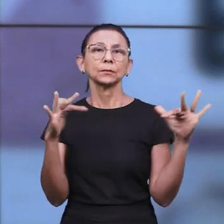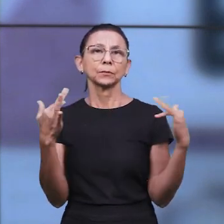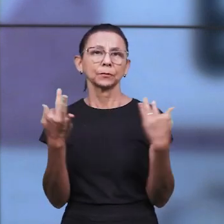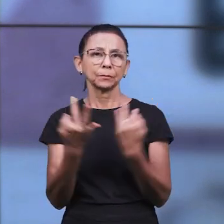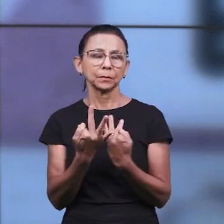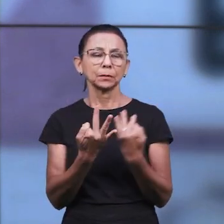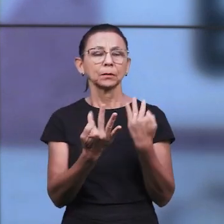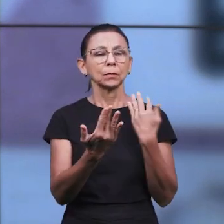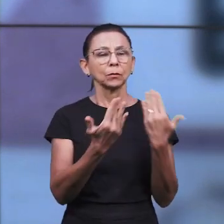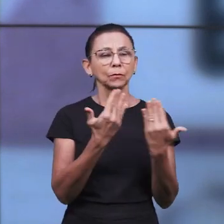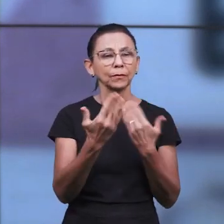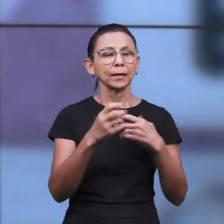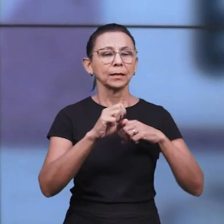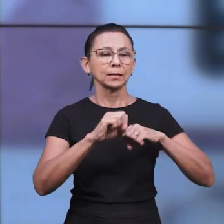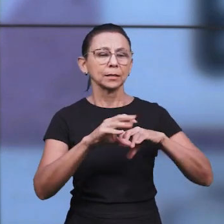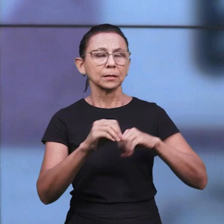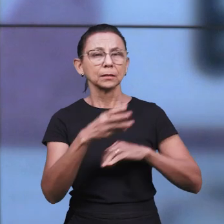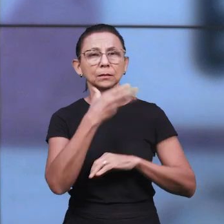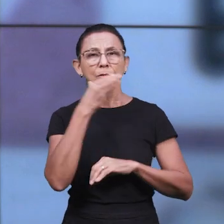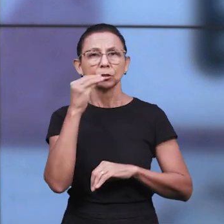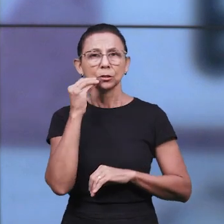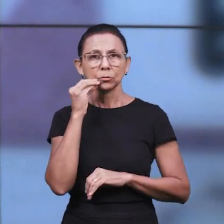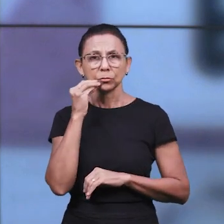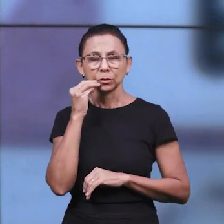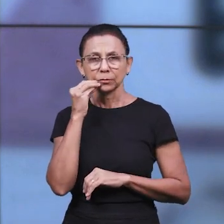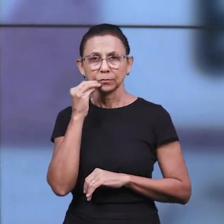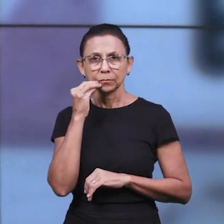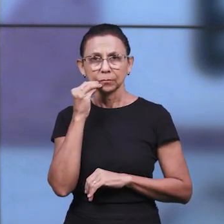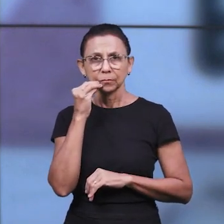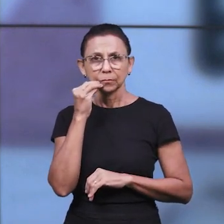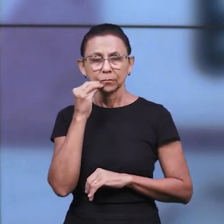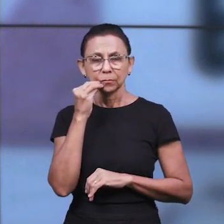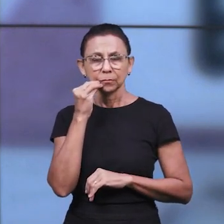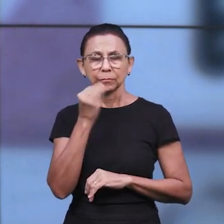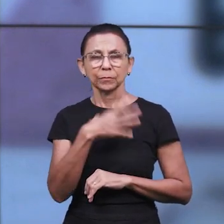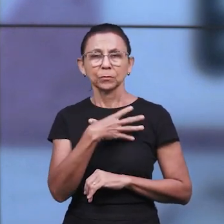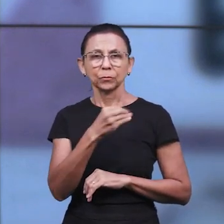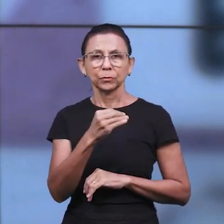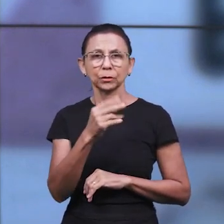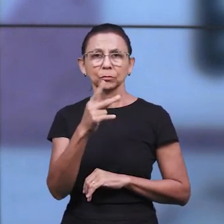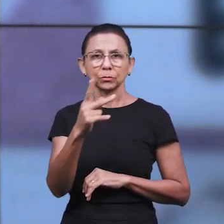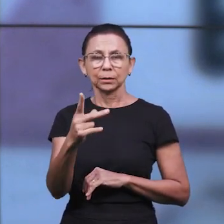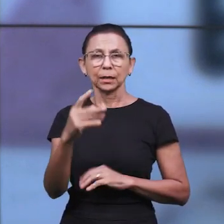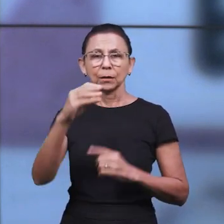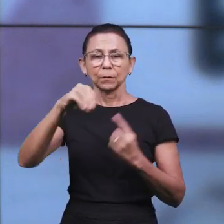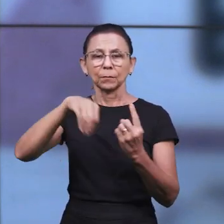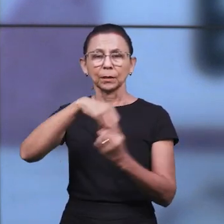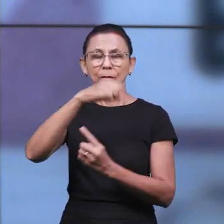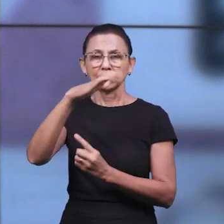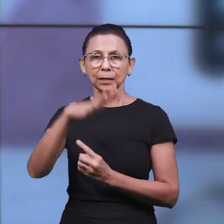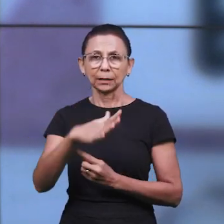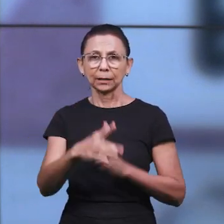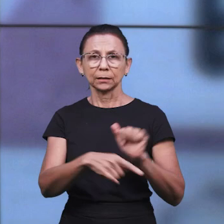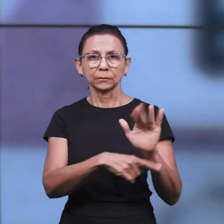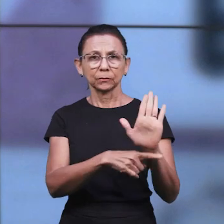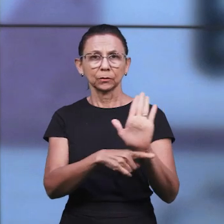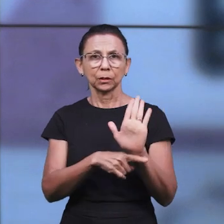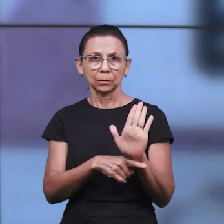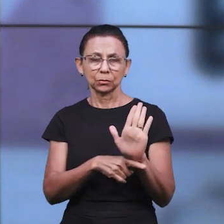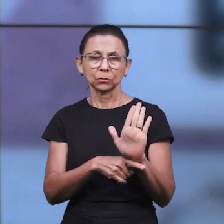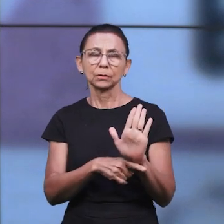isso, converse, ensine, ore e jejue pela vida dele. São os recursos da graça que o alimentará